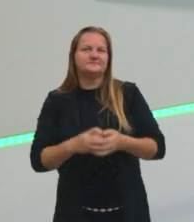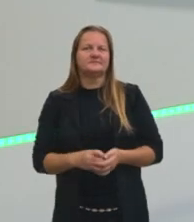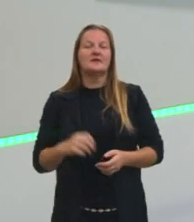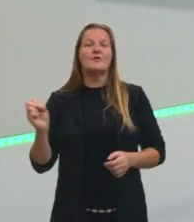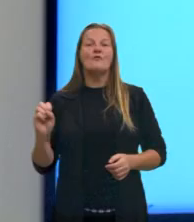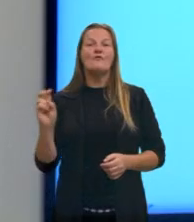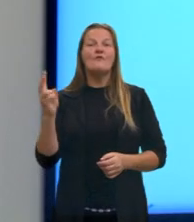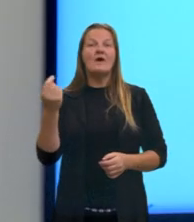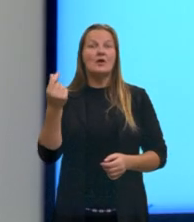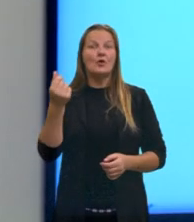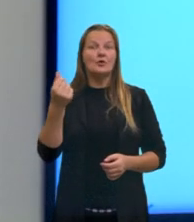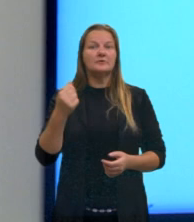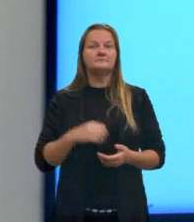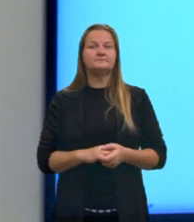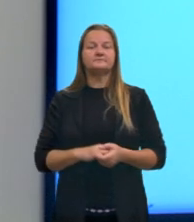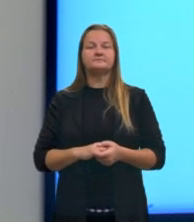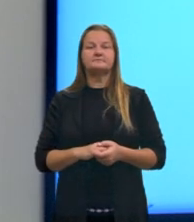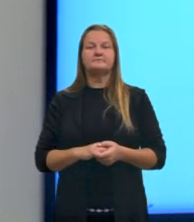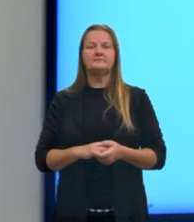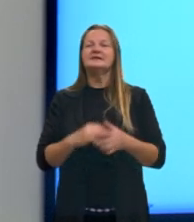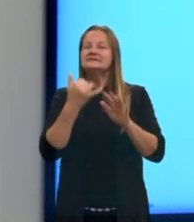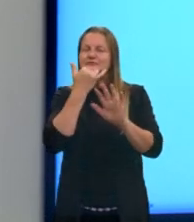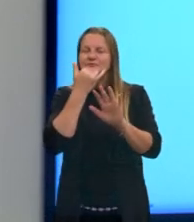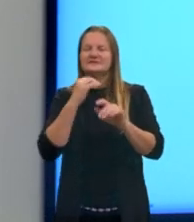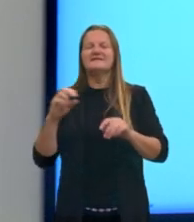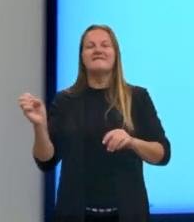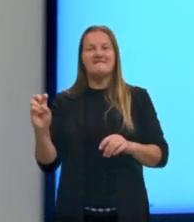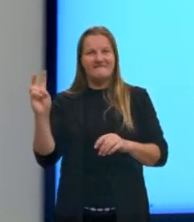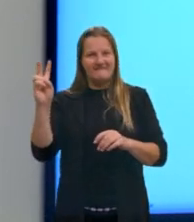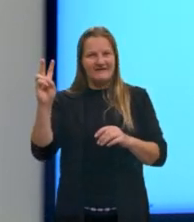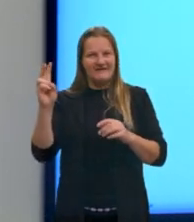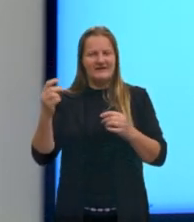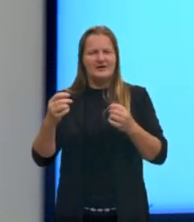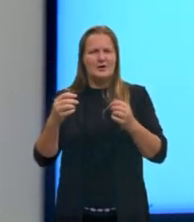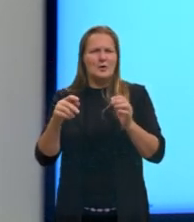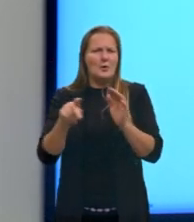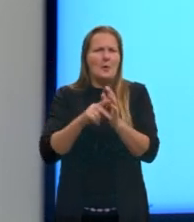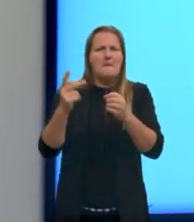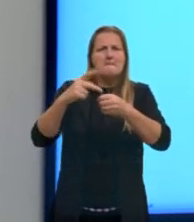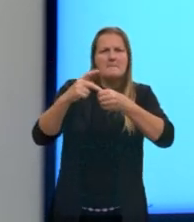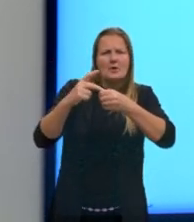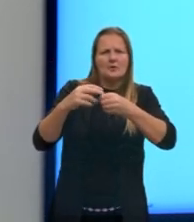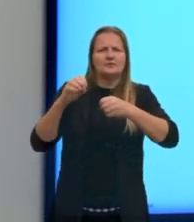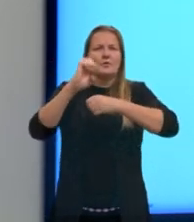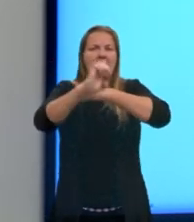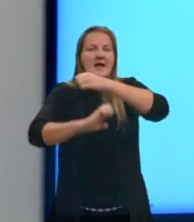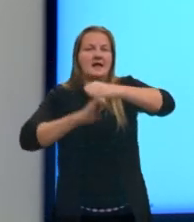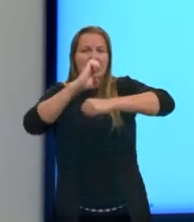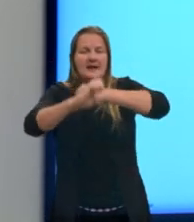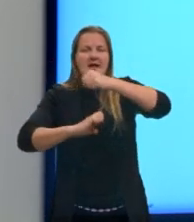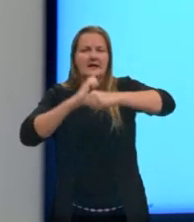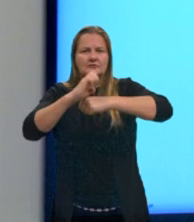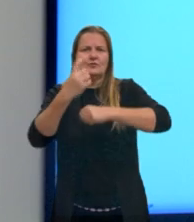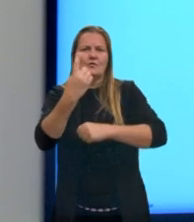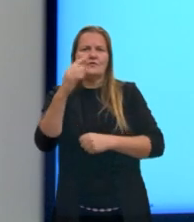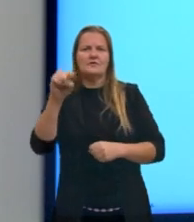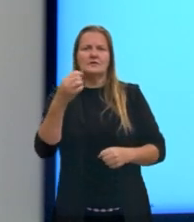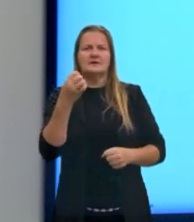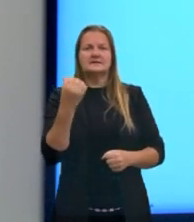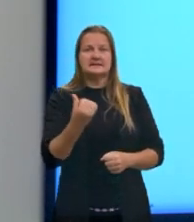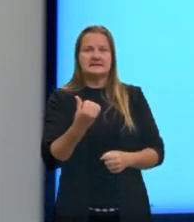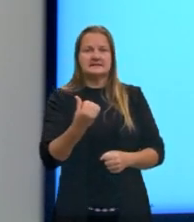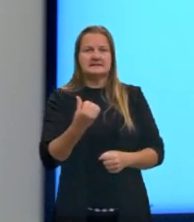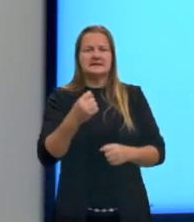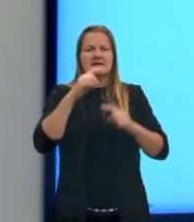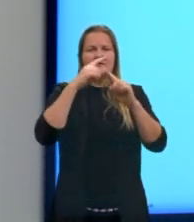valor da carga elementar né do de um de um próton de um Eletro é 1,6